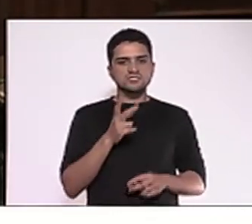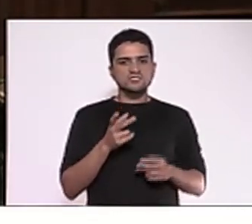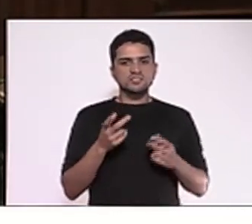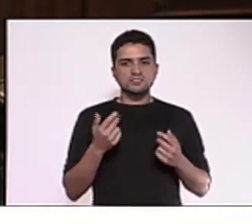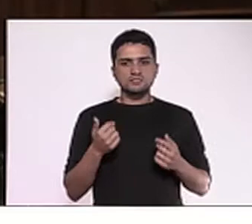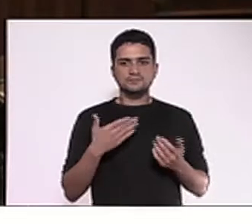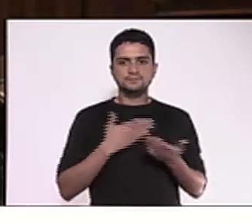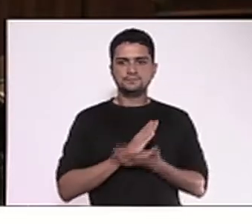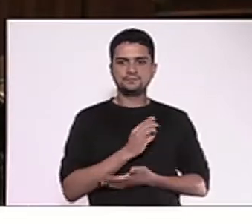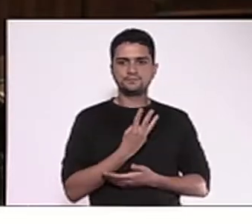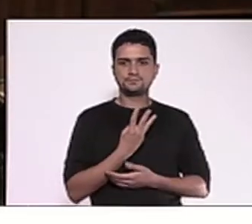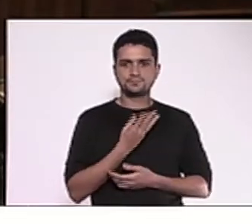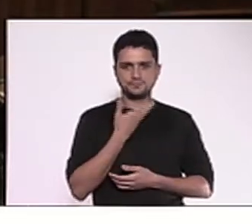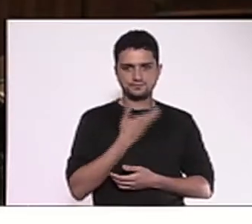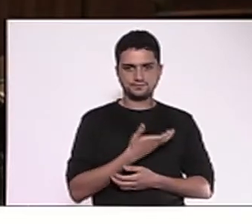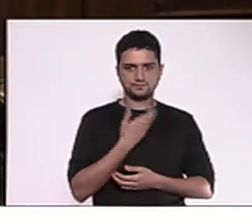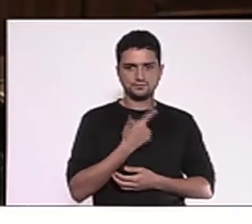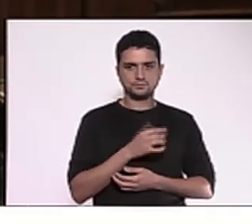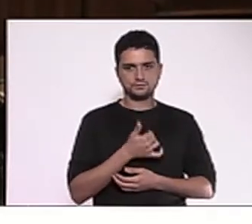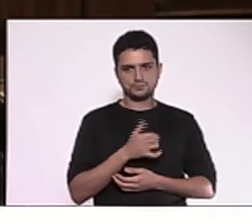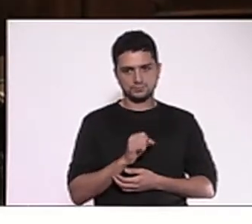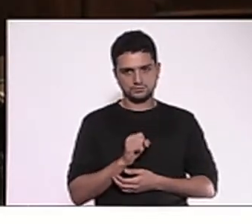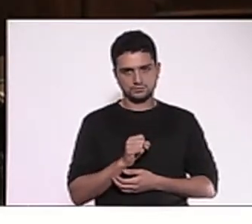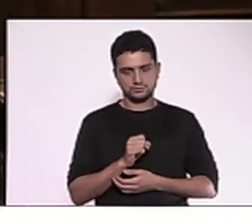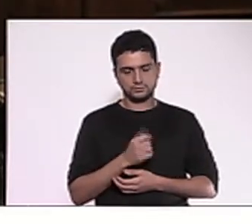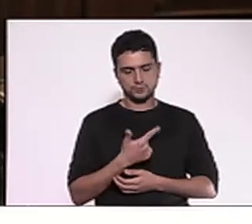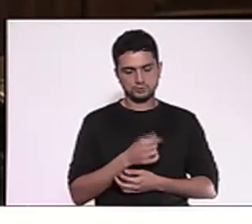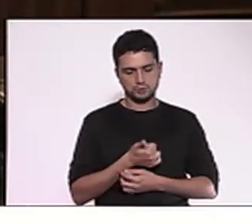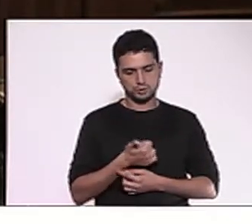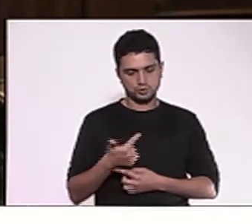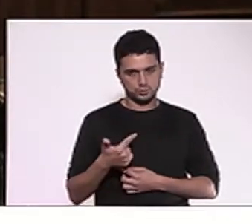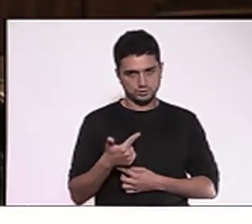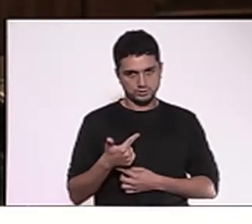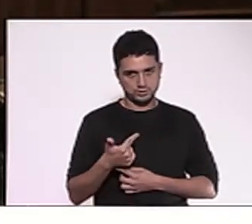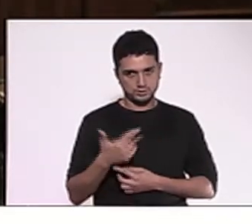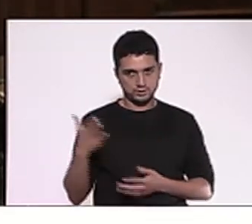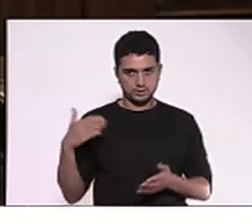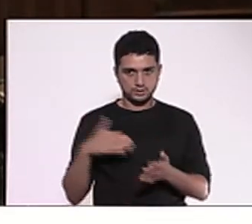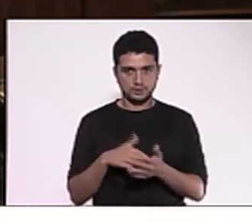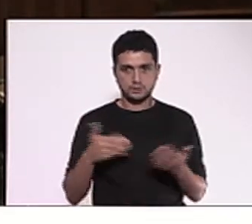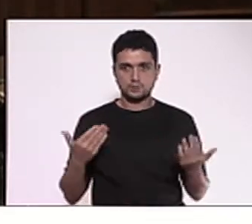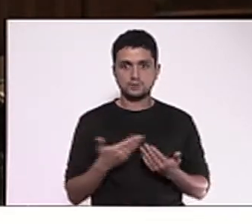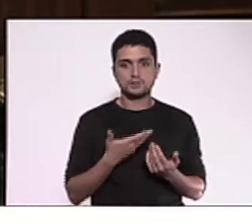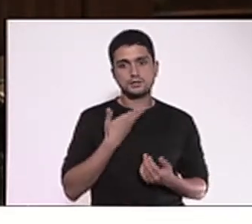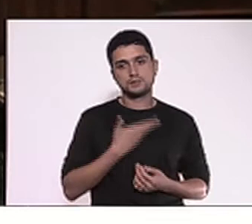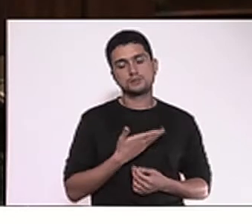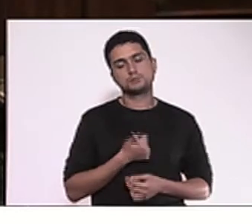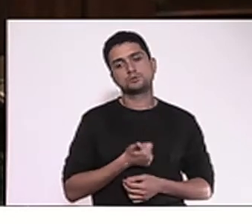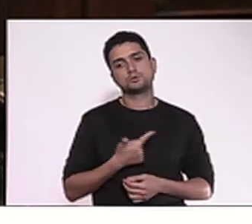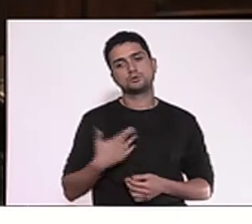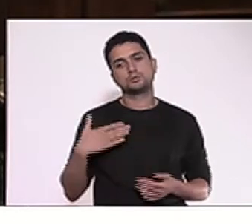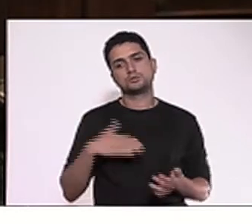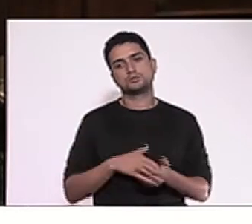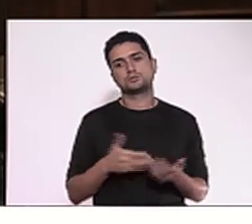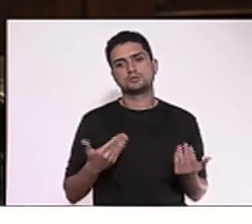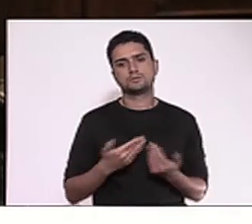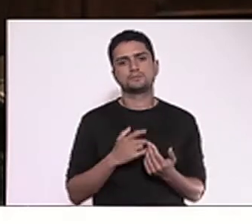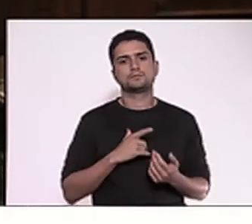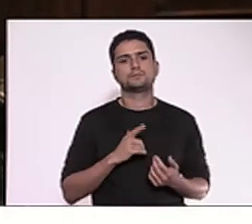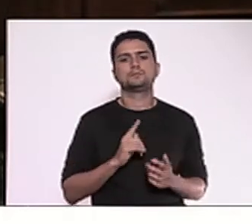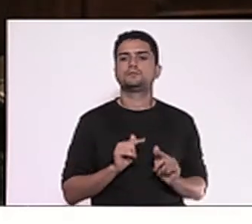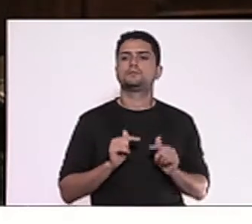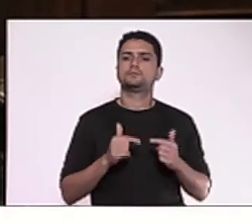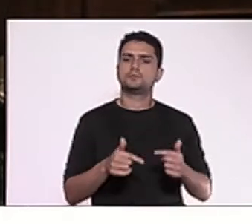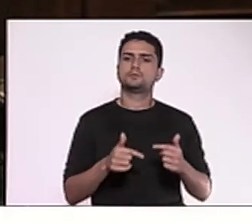3 de dezembro de 2012, ou seja, de dezembro de 12 para cá, todas as operações feitas